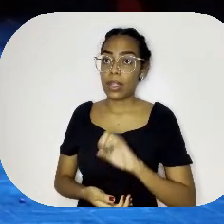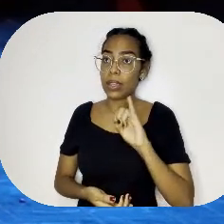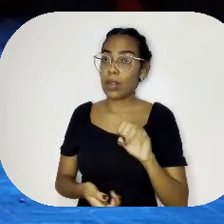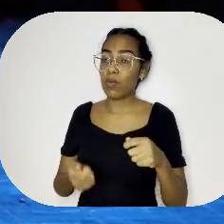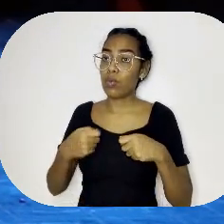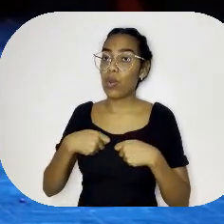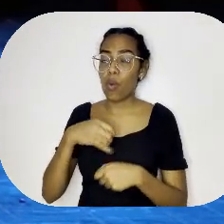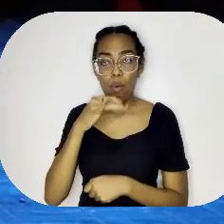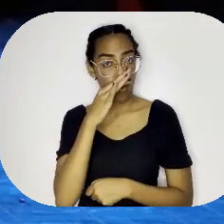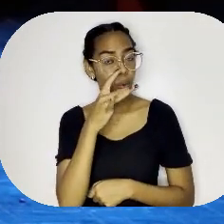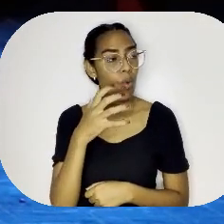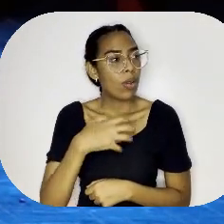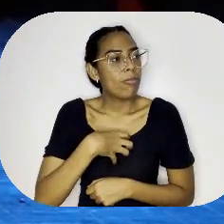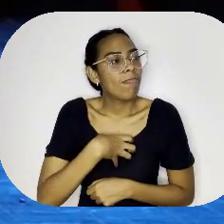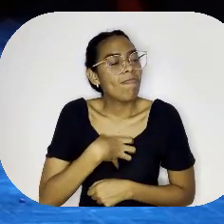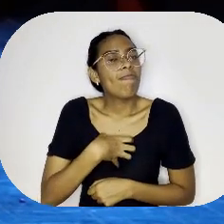Ouve isso.